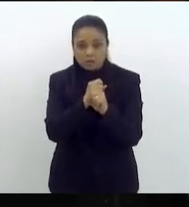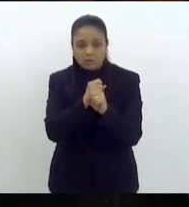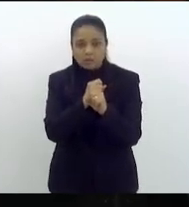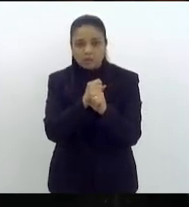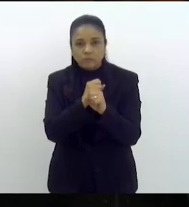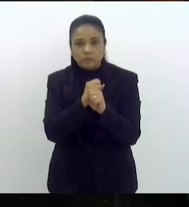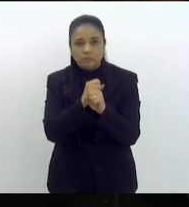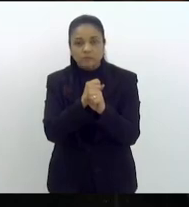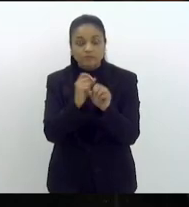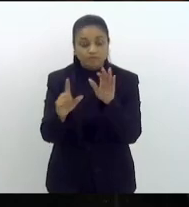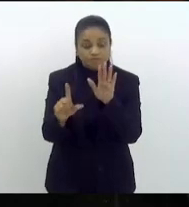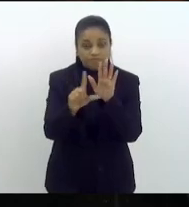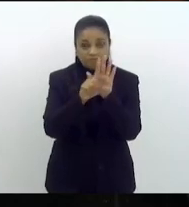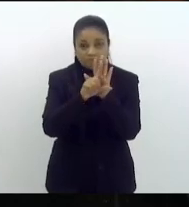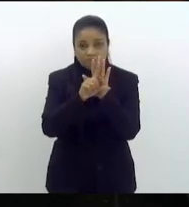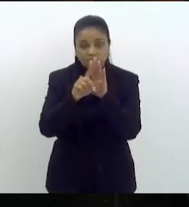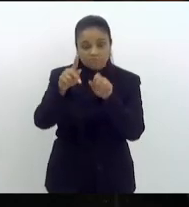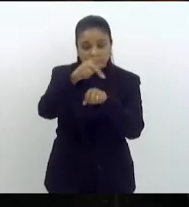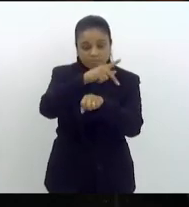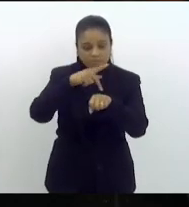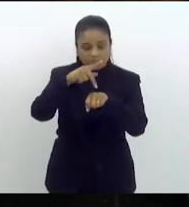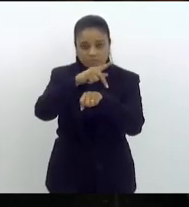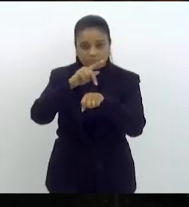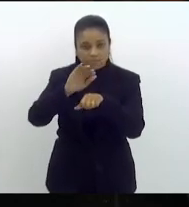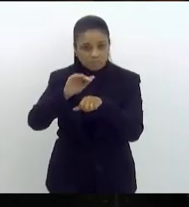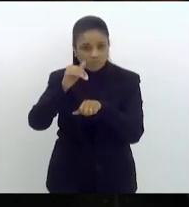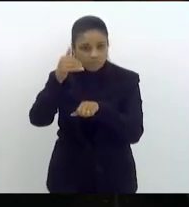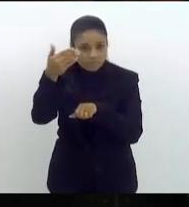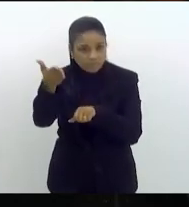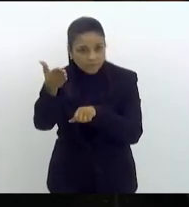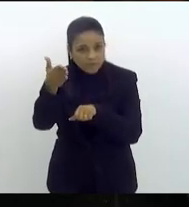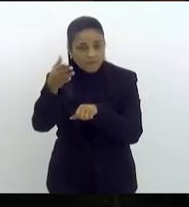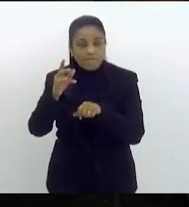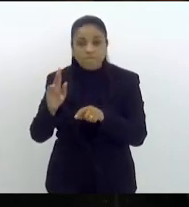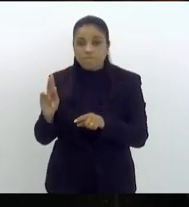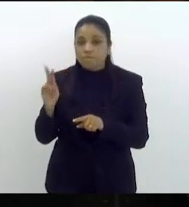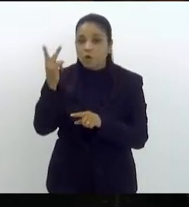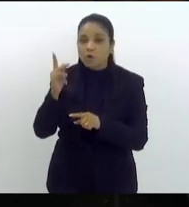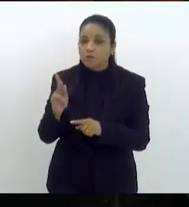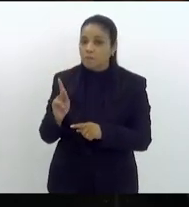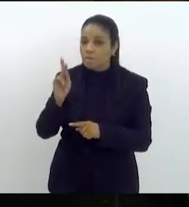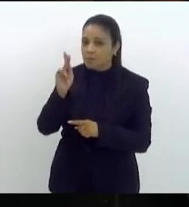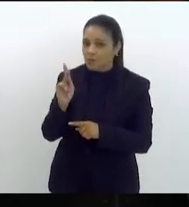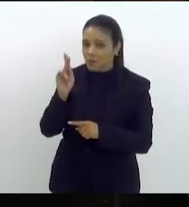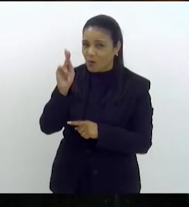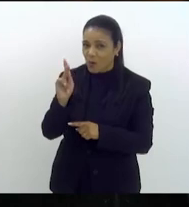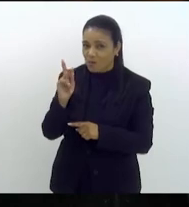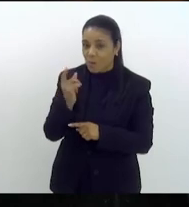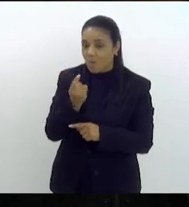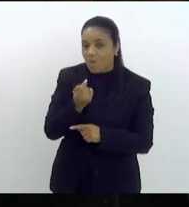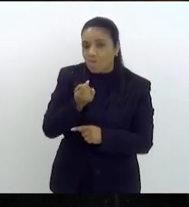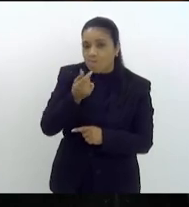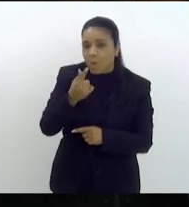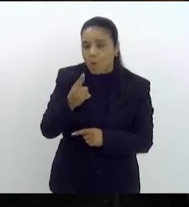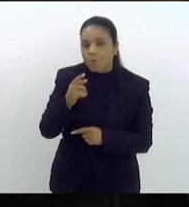que a legislação internacional valoriza o petróleo que tem pouco enxofre